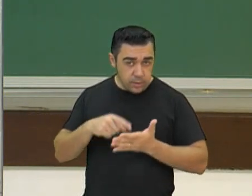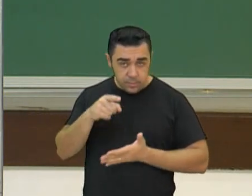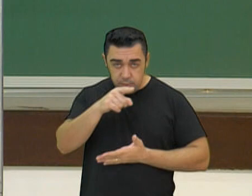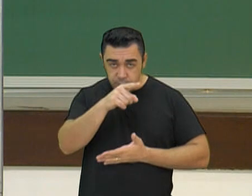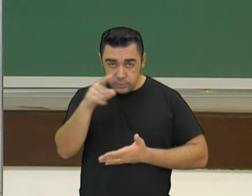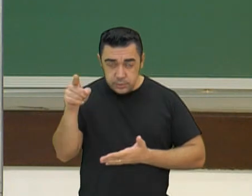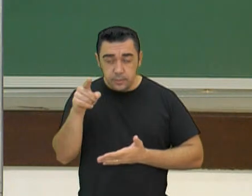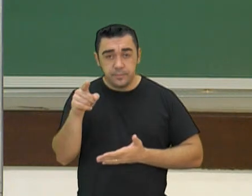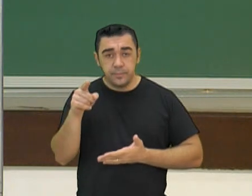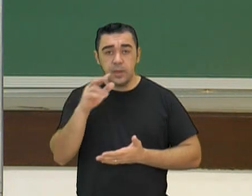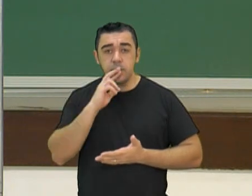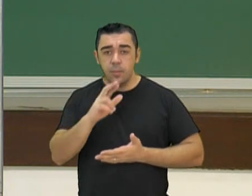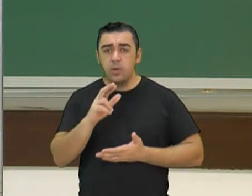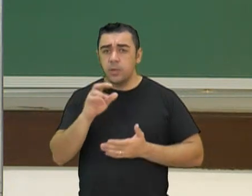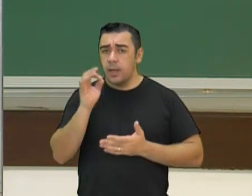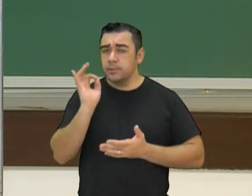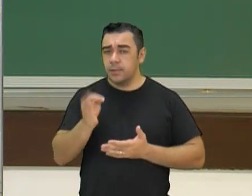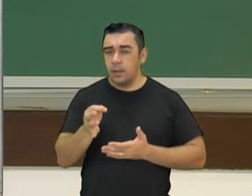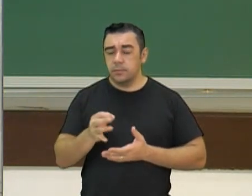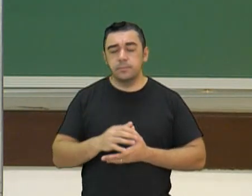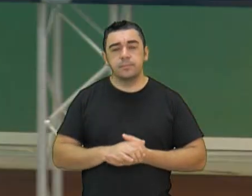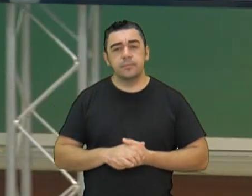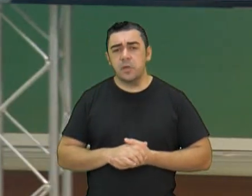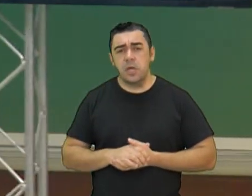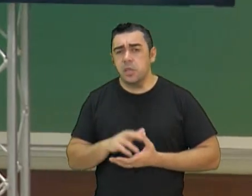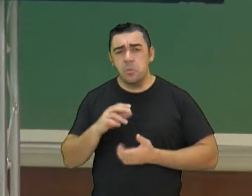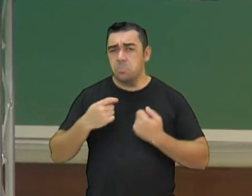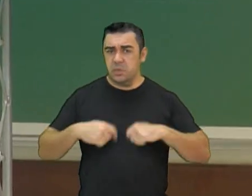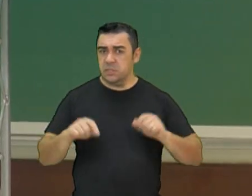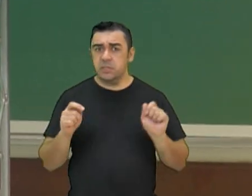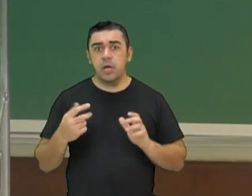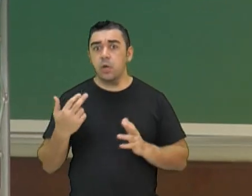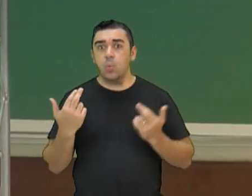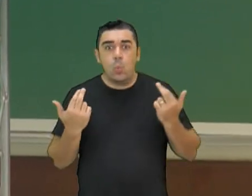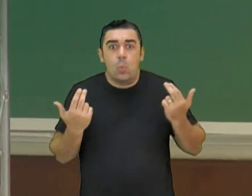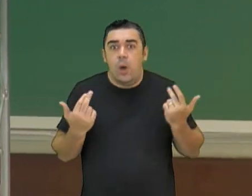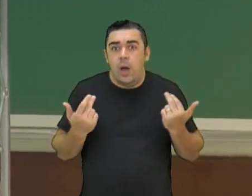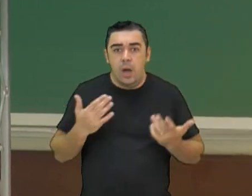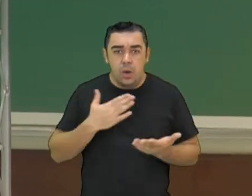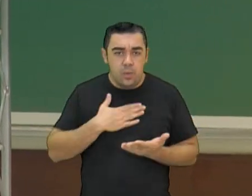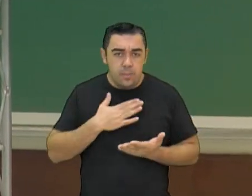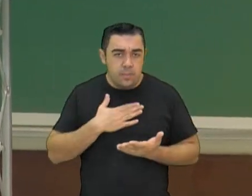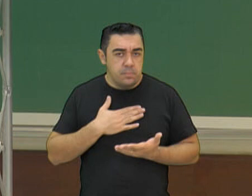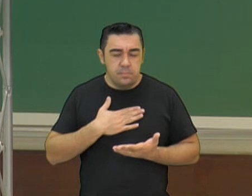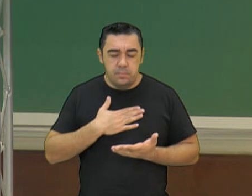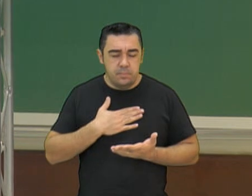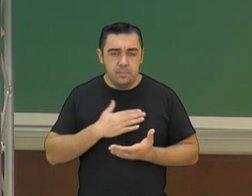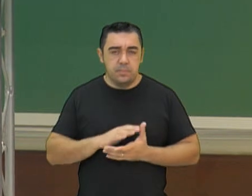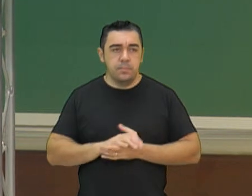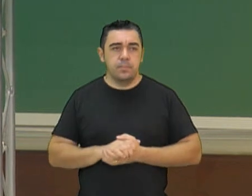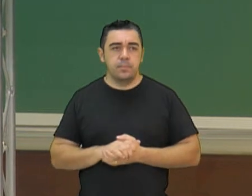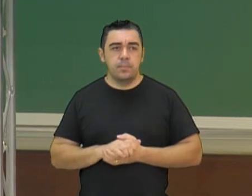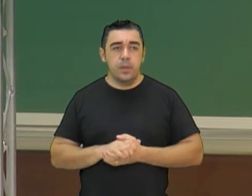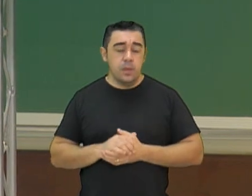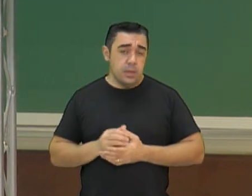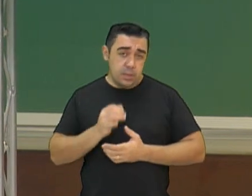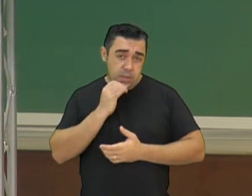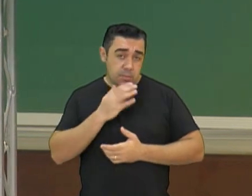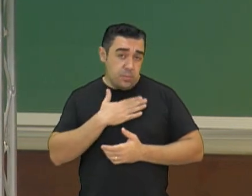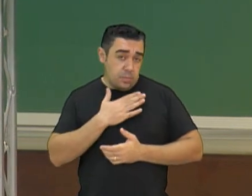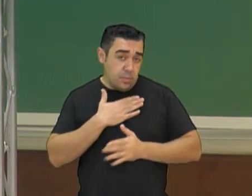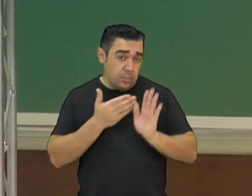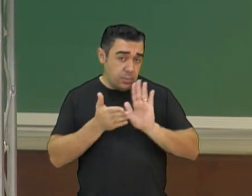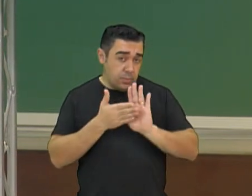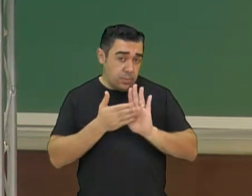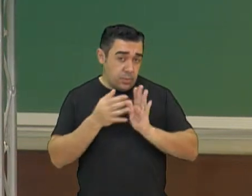de resposta, considera que acertou, né? Não necessariamente vocês devem ter utilizado as mesmas palavras aqui, né? Mas eu fiz uma proposta